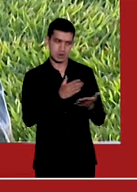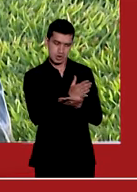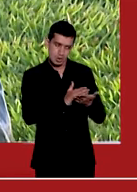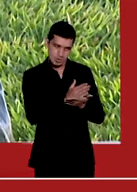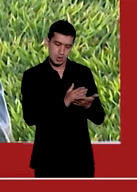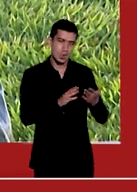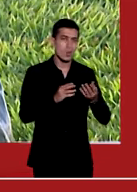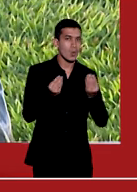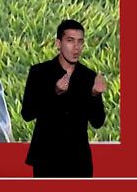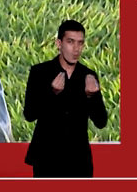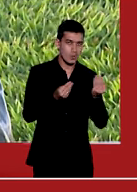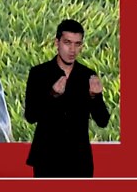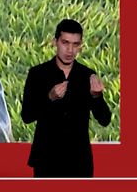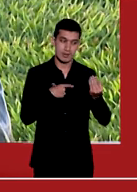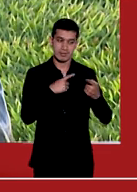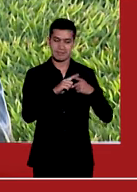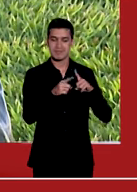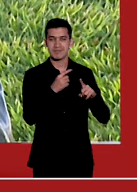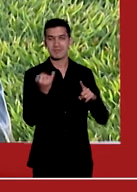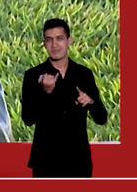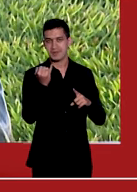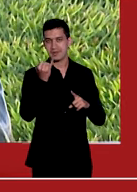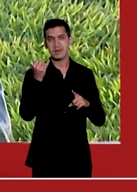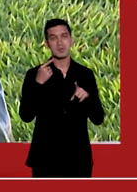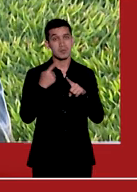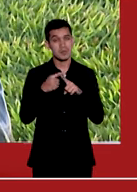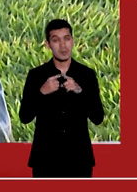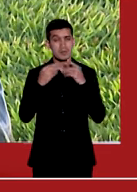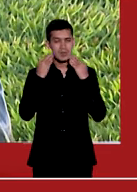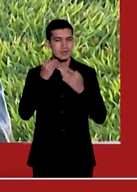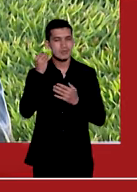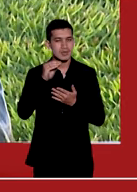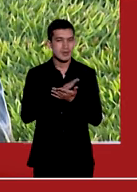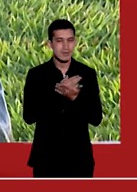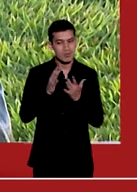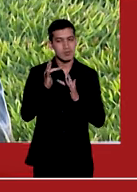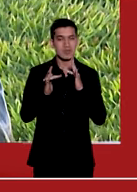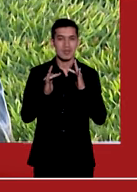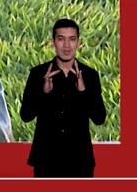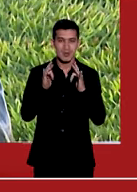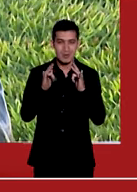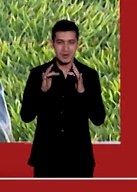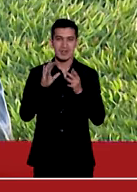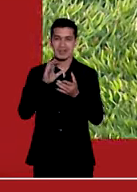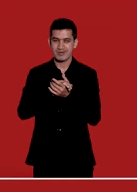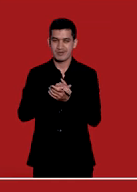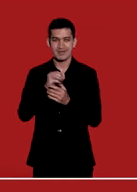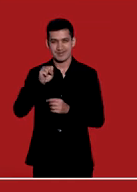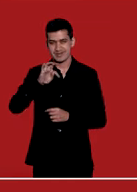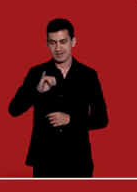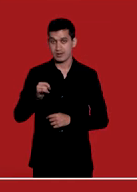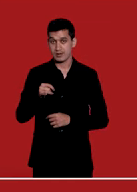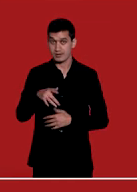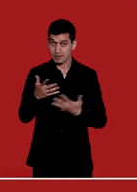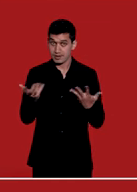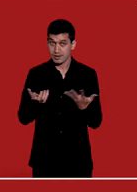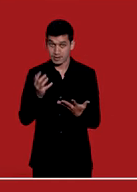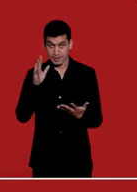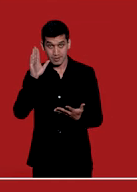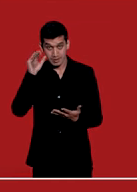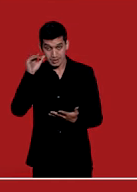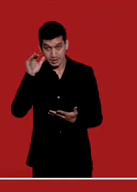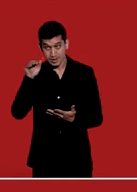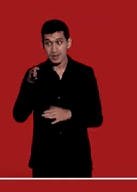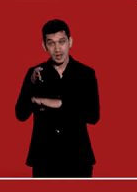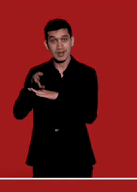com base no direito de família e decisões do STJ mas de um jeitinho bem didático tá então entra lá no Spotify escuta e